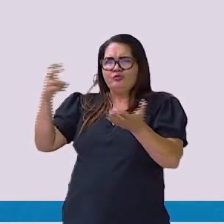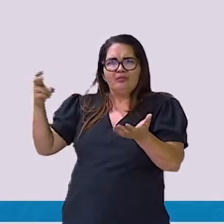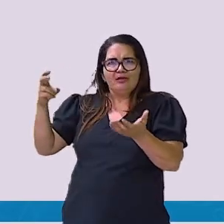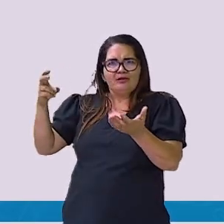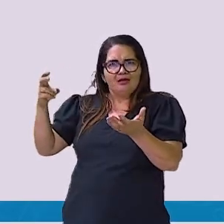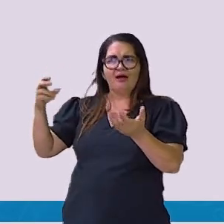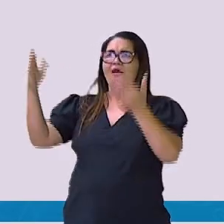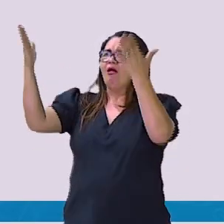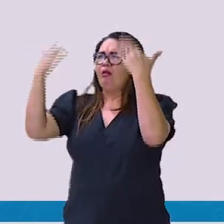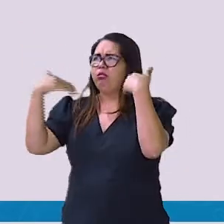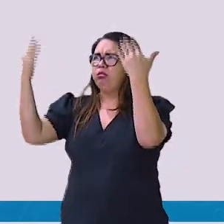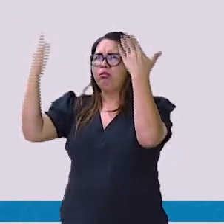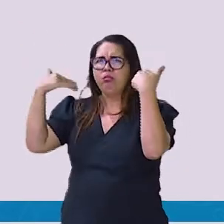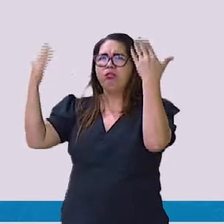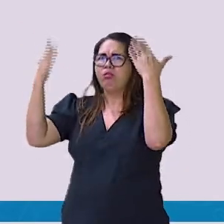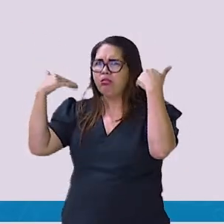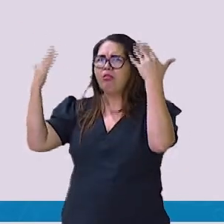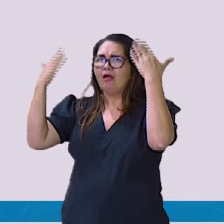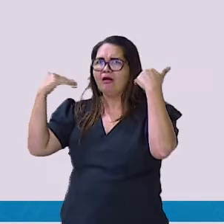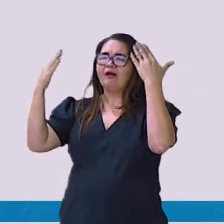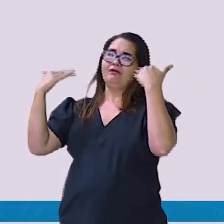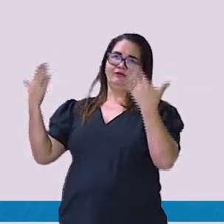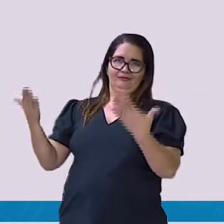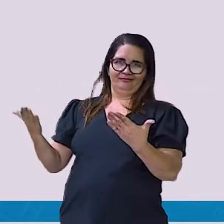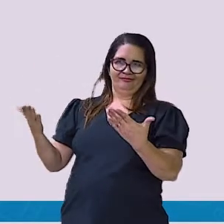calor o ano todo.